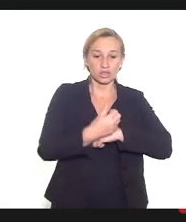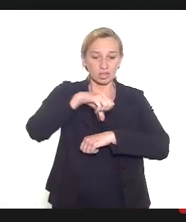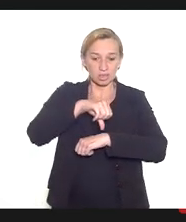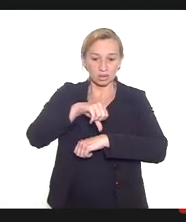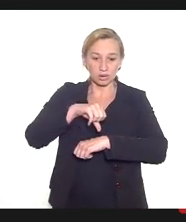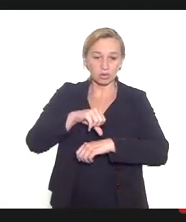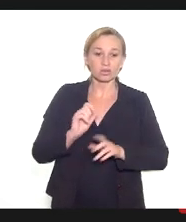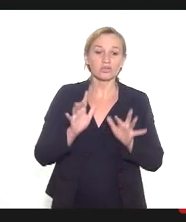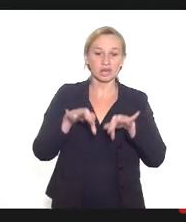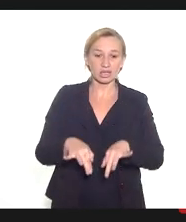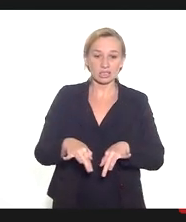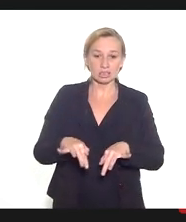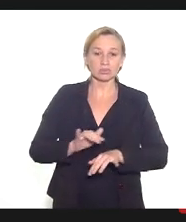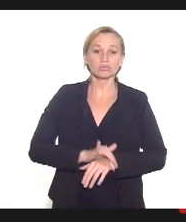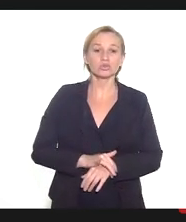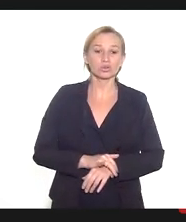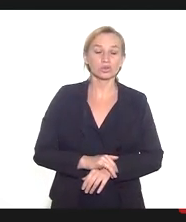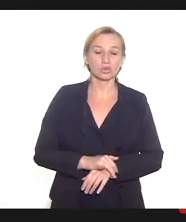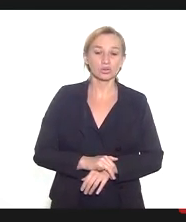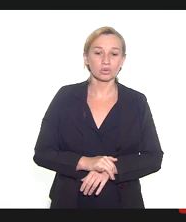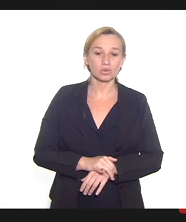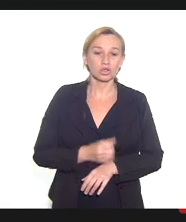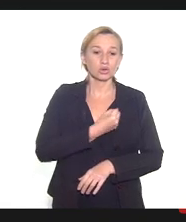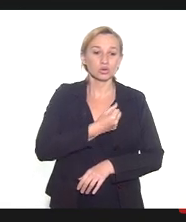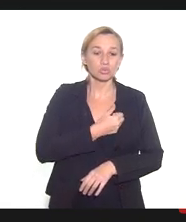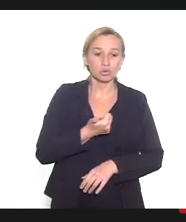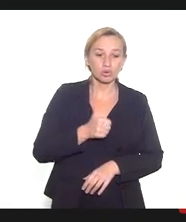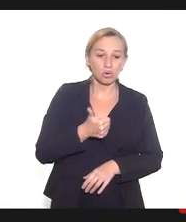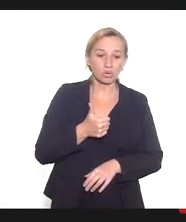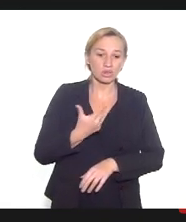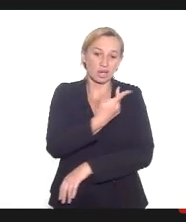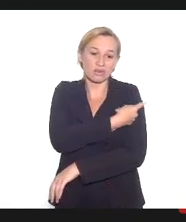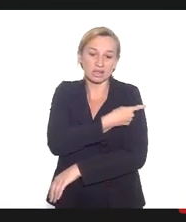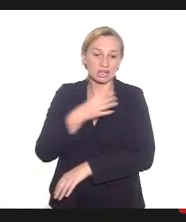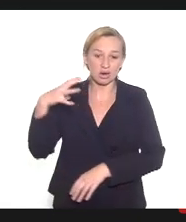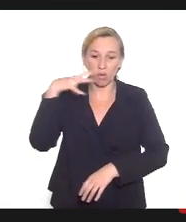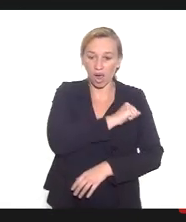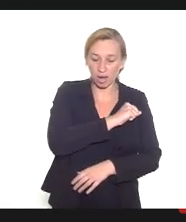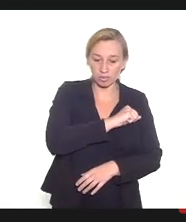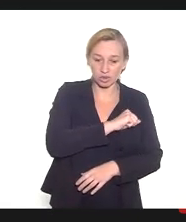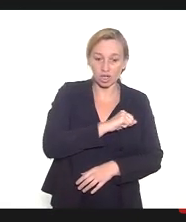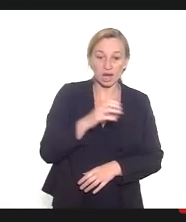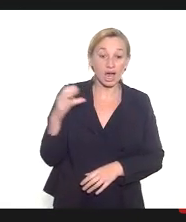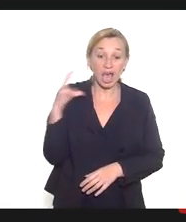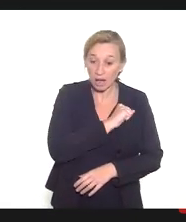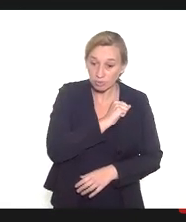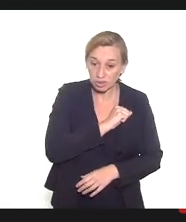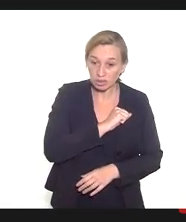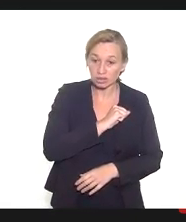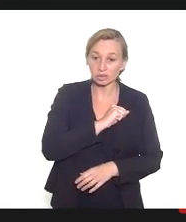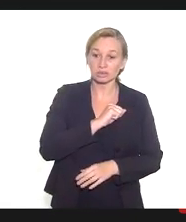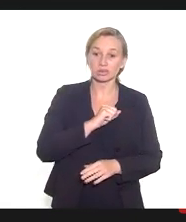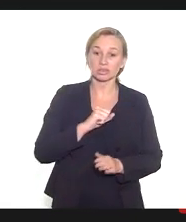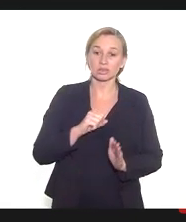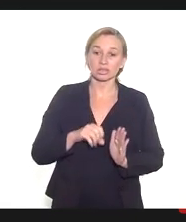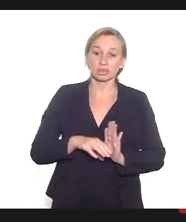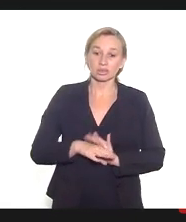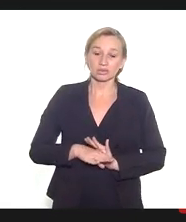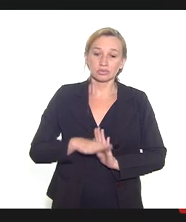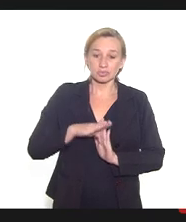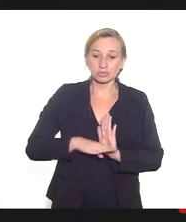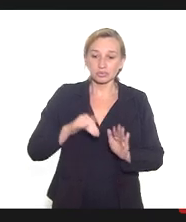que finalizamos com a medida número 11 que a vacinação imediata urgente em ritmo série